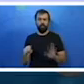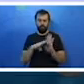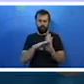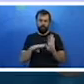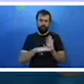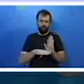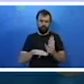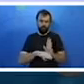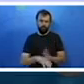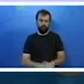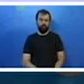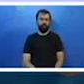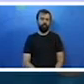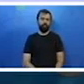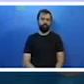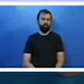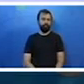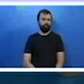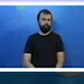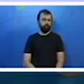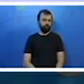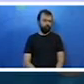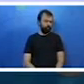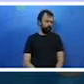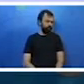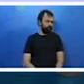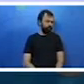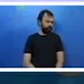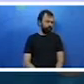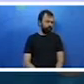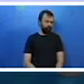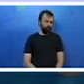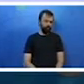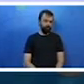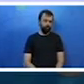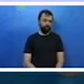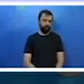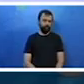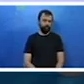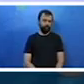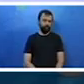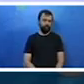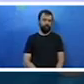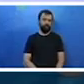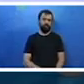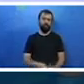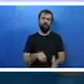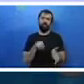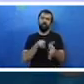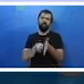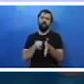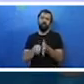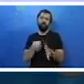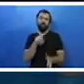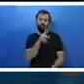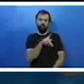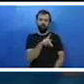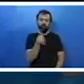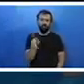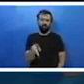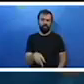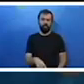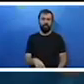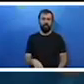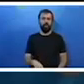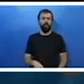tirem dúvidas com o professor, tá? Qualquer coisa, corram lá, professor, não entendi, ele vai te ajudar, ela vai te ajudar. Então, a nossa